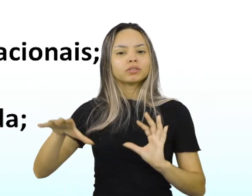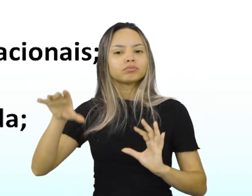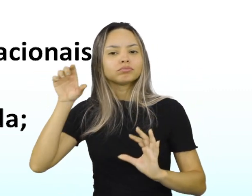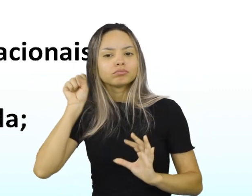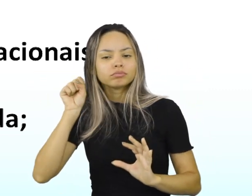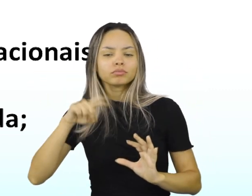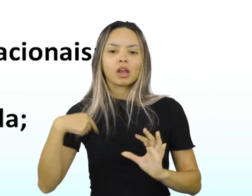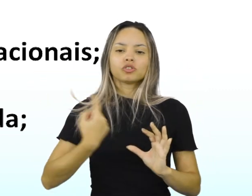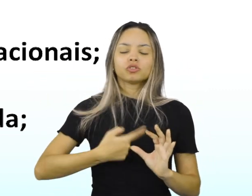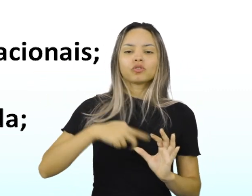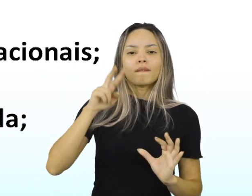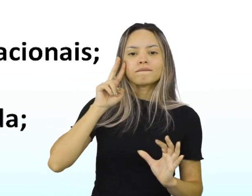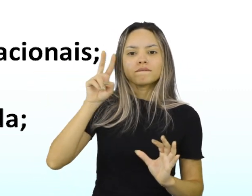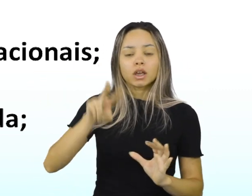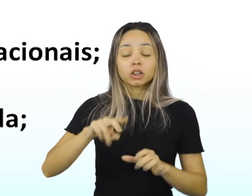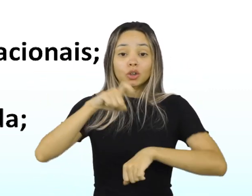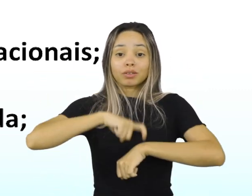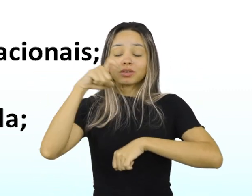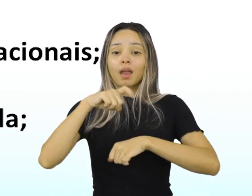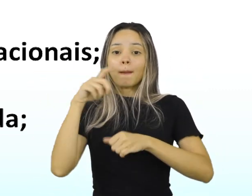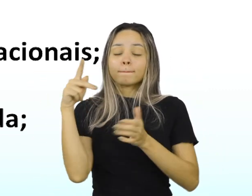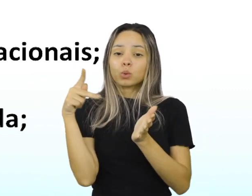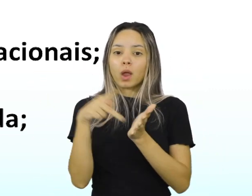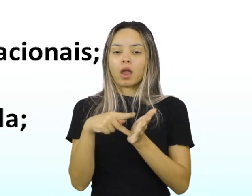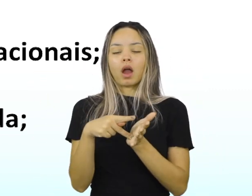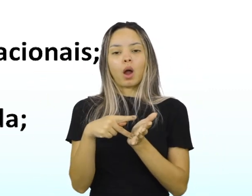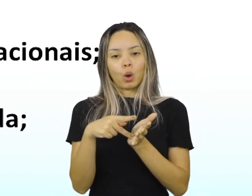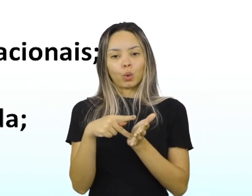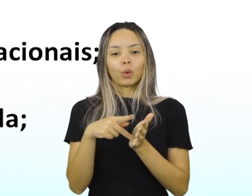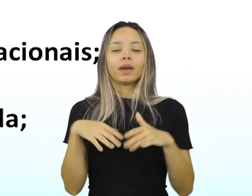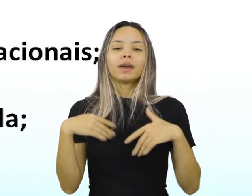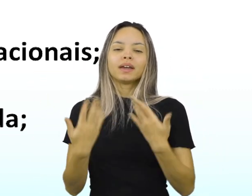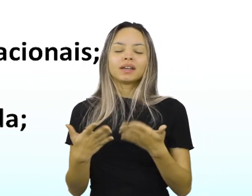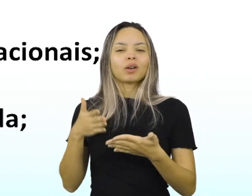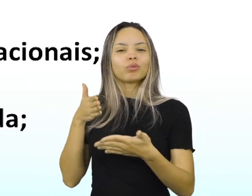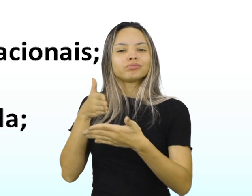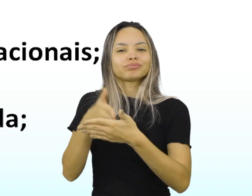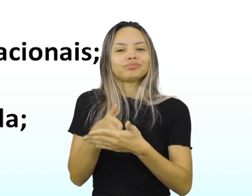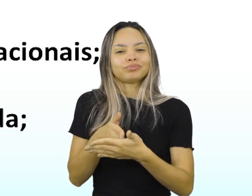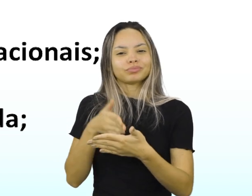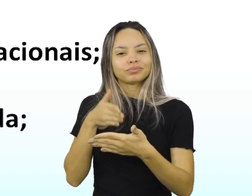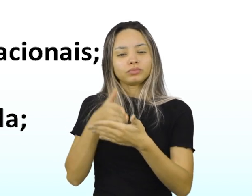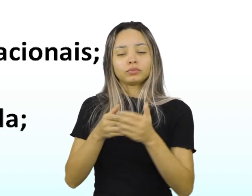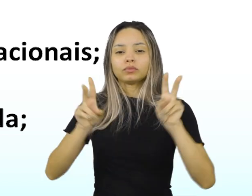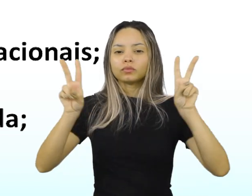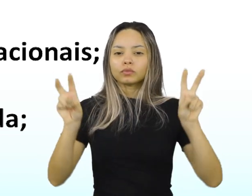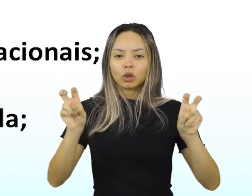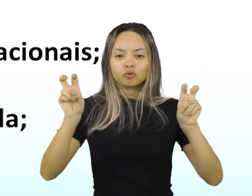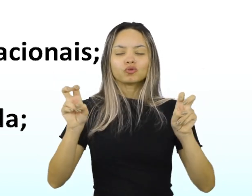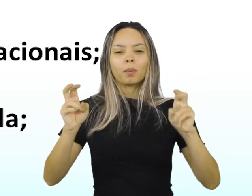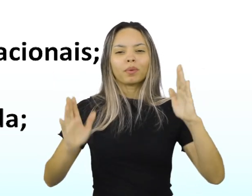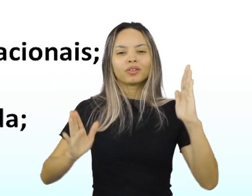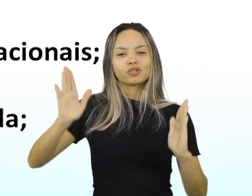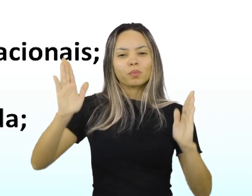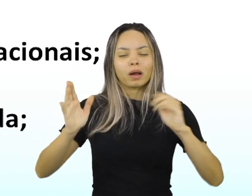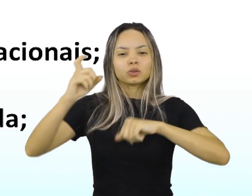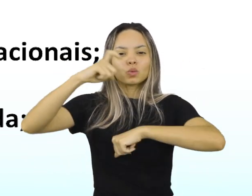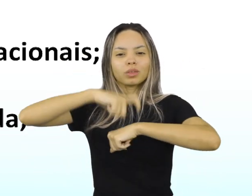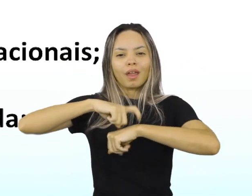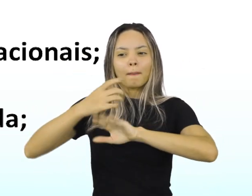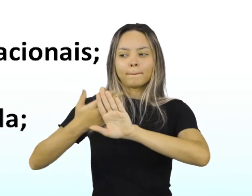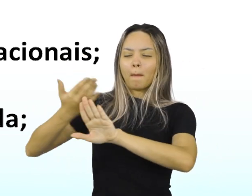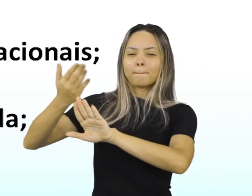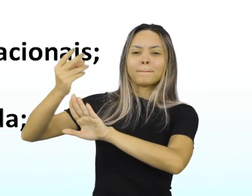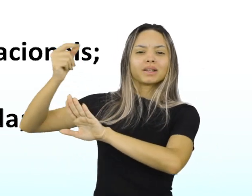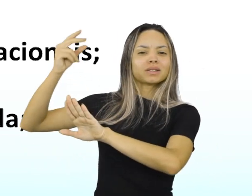sejam transmitidos em tempo real. E essas barreiras em relação à questão do espaço-tempo, elas ficaram para o passado,